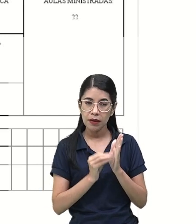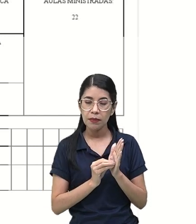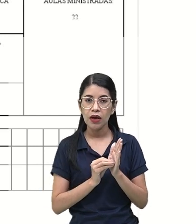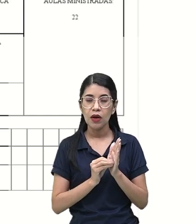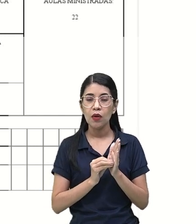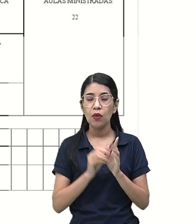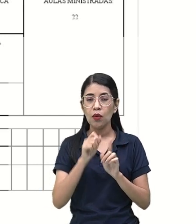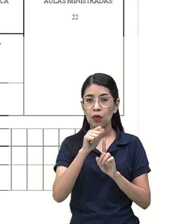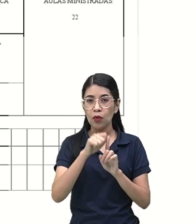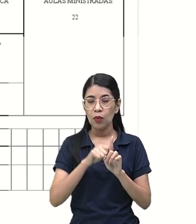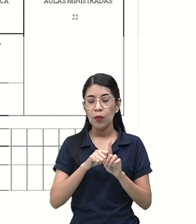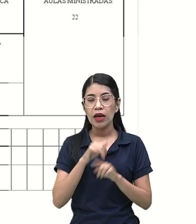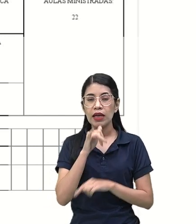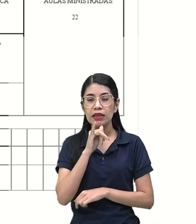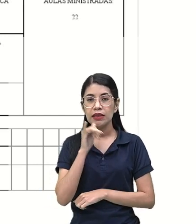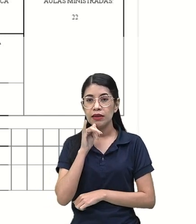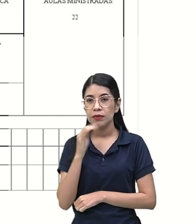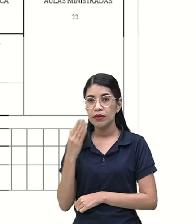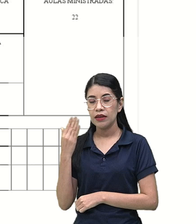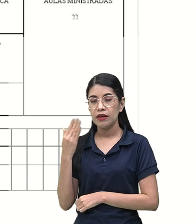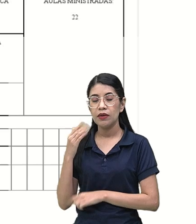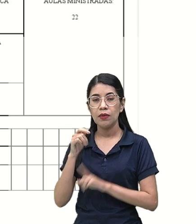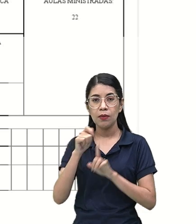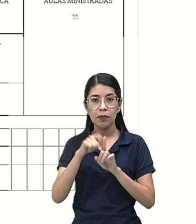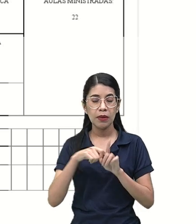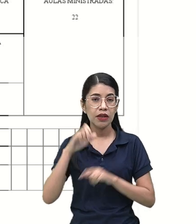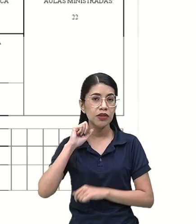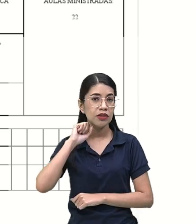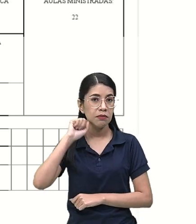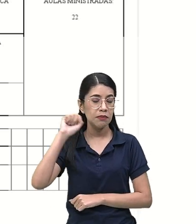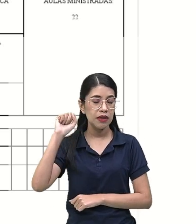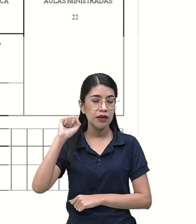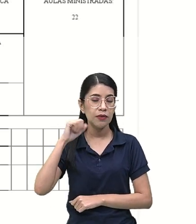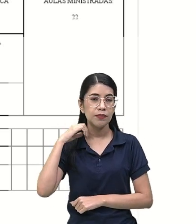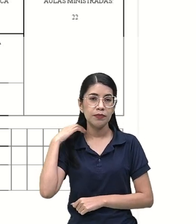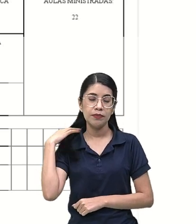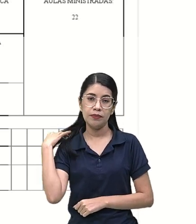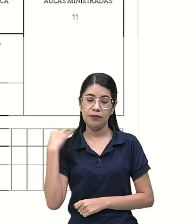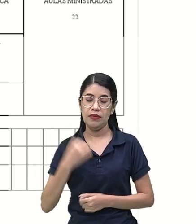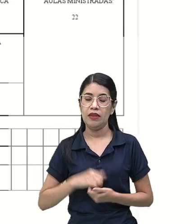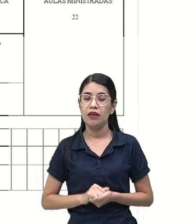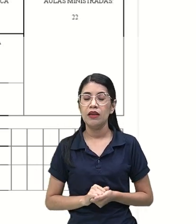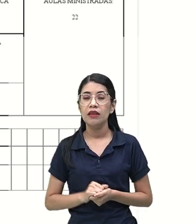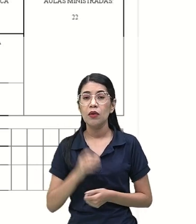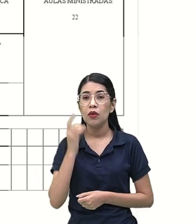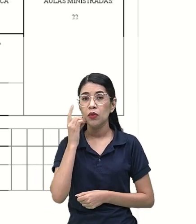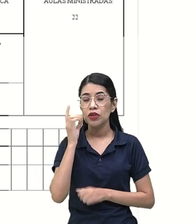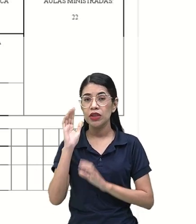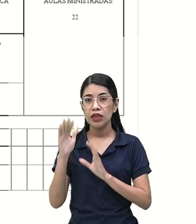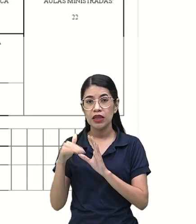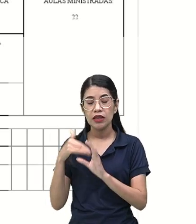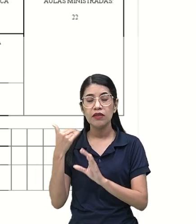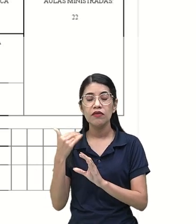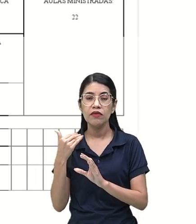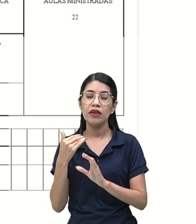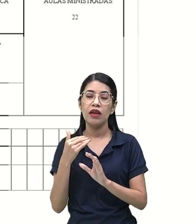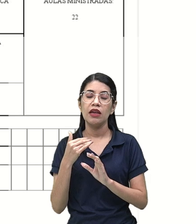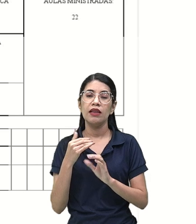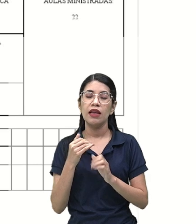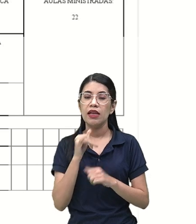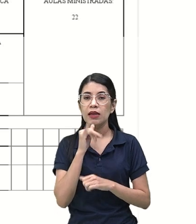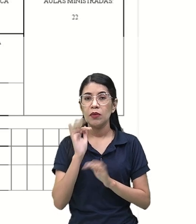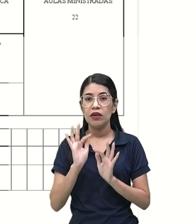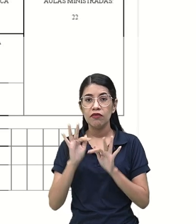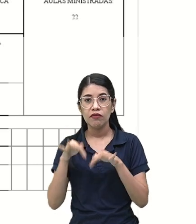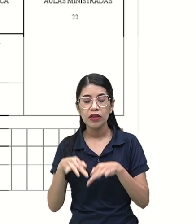um exemplo do mês 4, né? Eu coloquei aqui como, nós colocamos como data de entrega, né? Porque terminou aqui, aí a